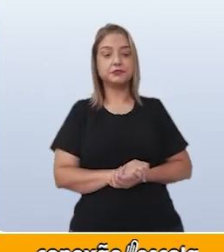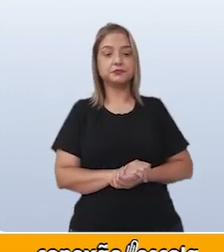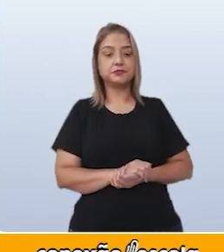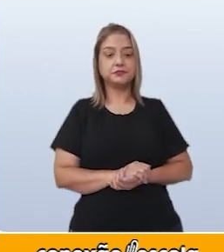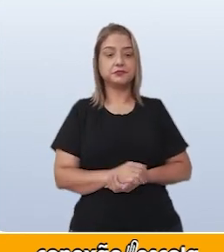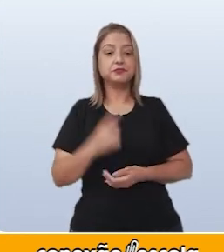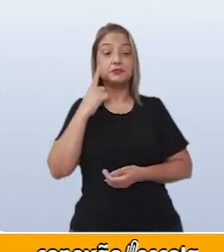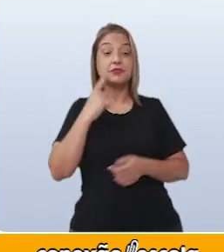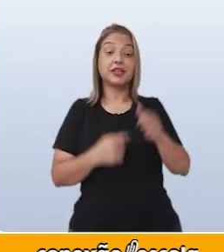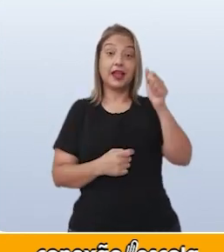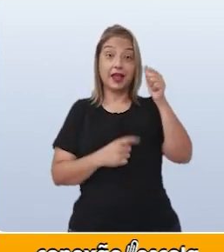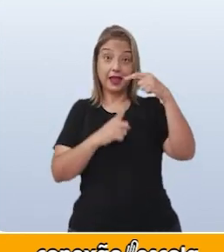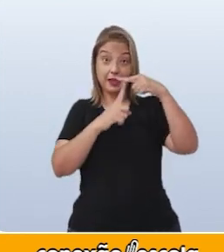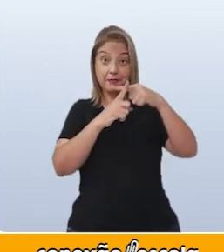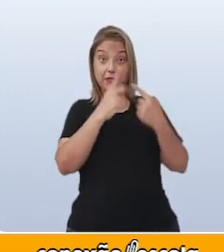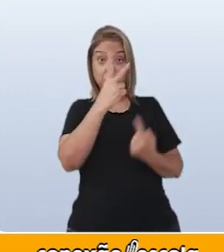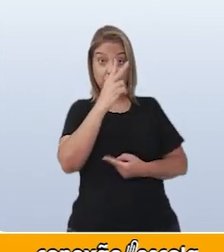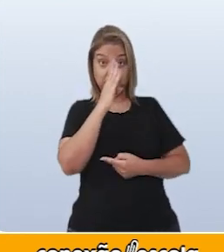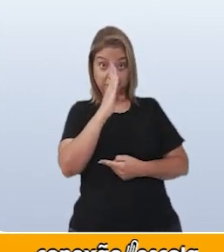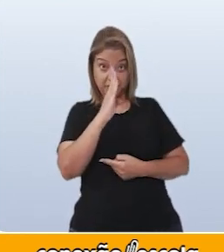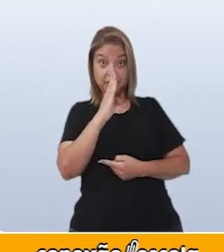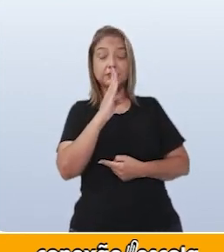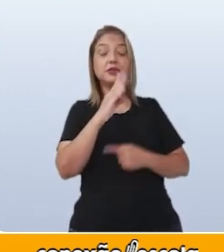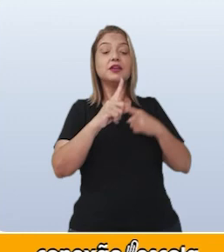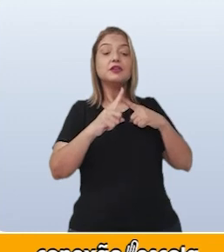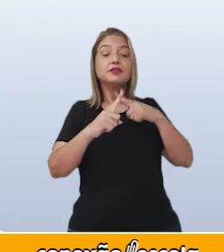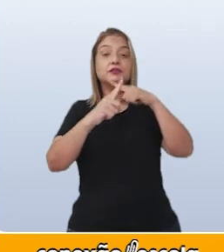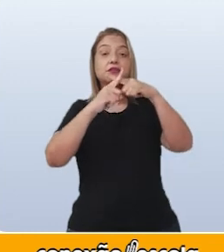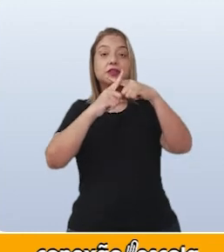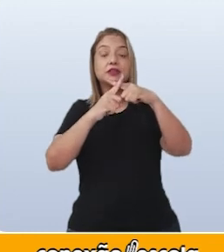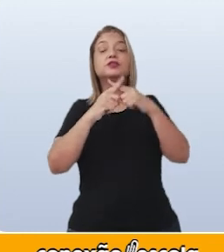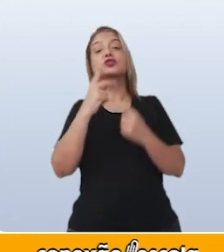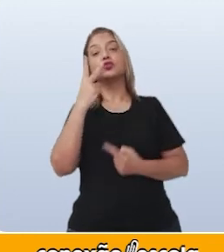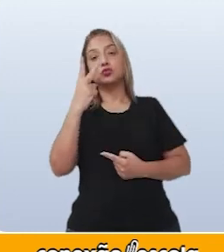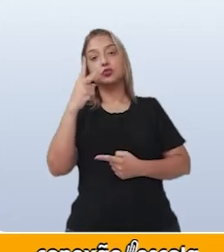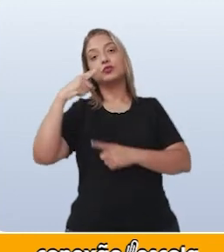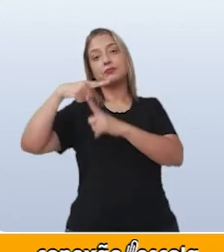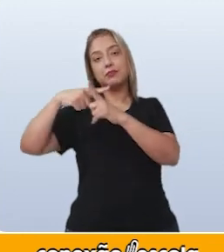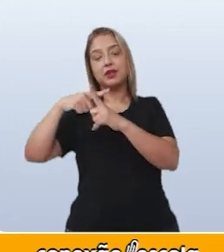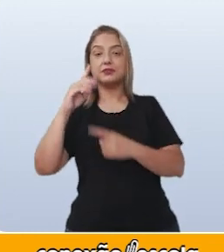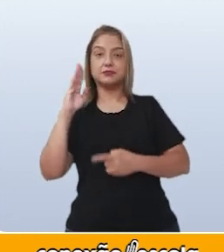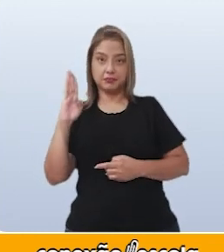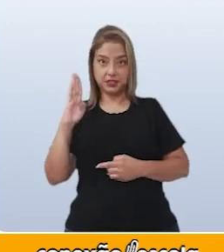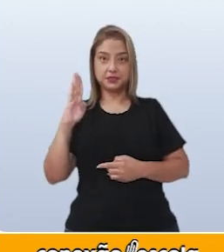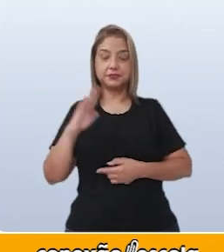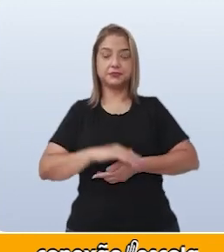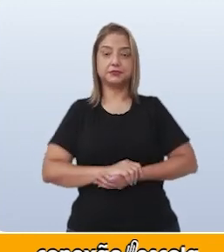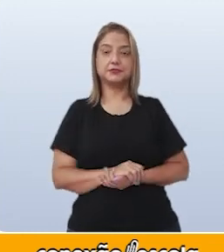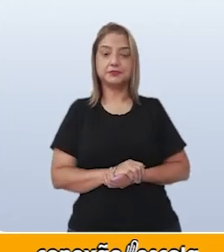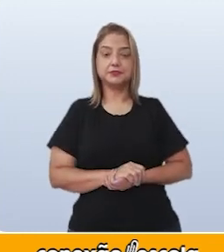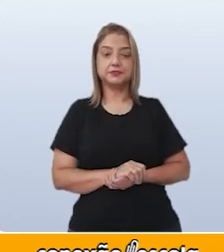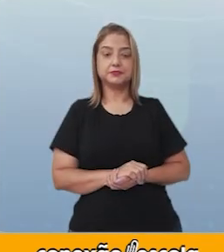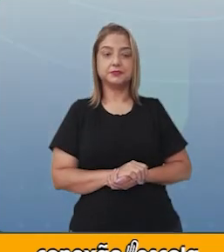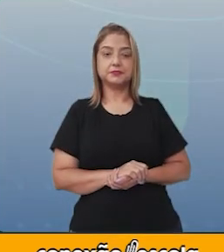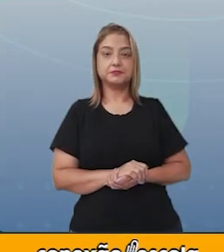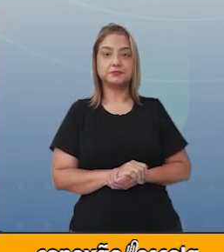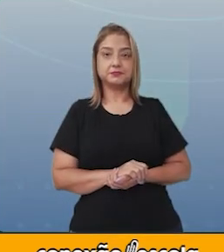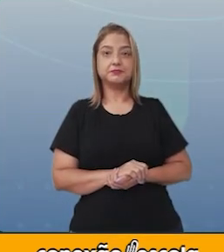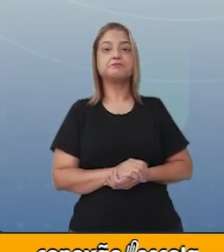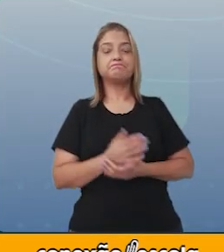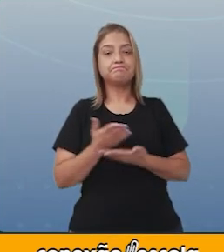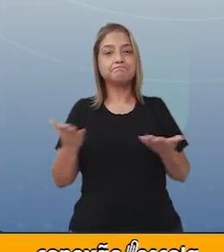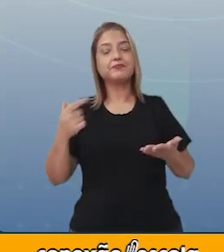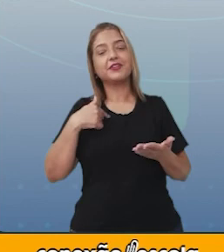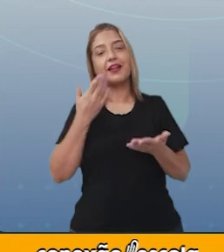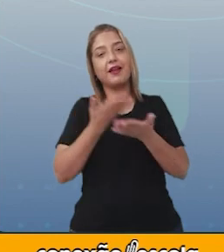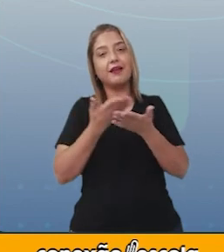Vamos ficar com a mais 2b, que multiplica 2 mais b. Pessoal,